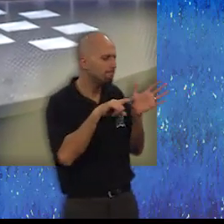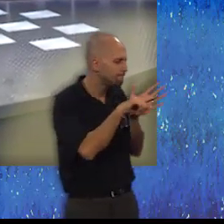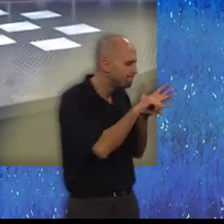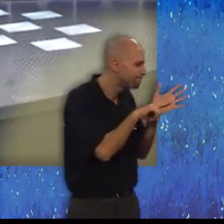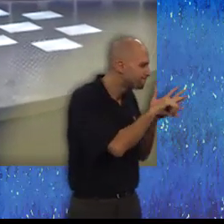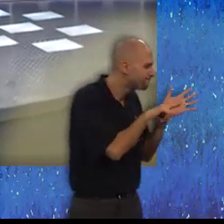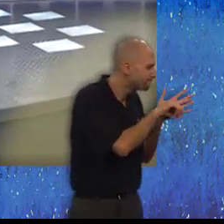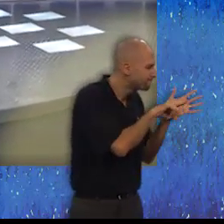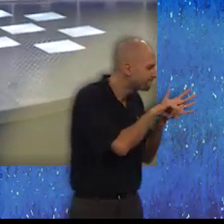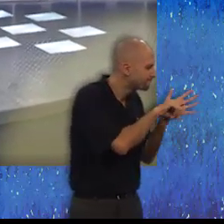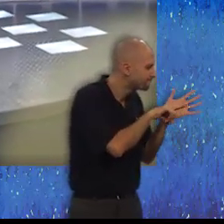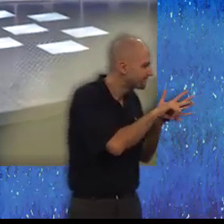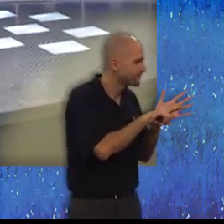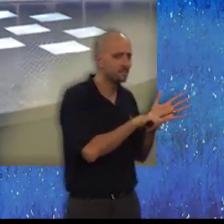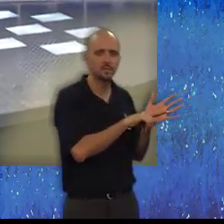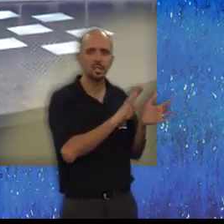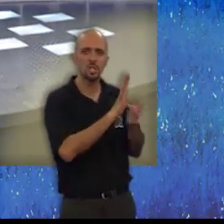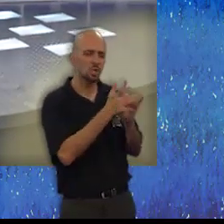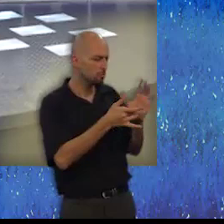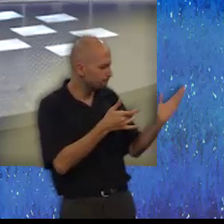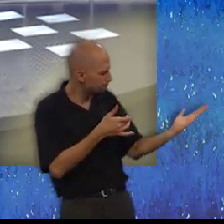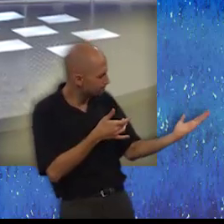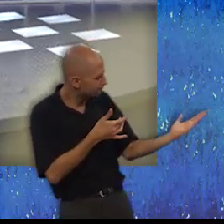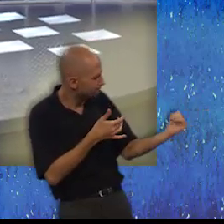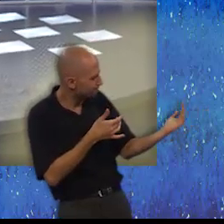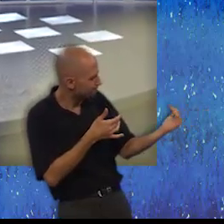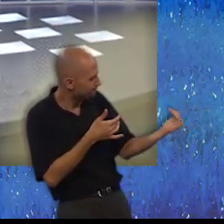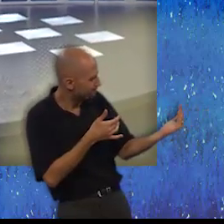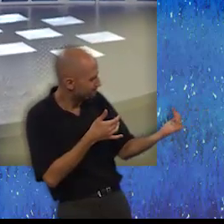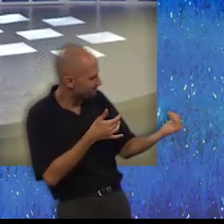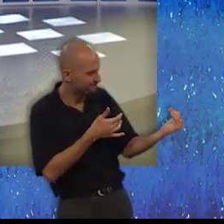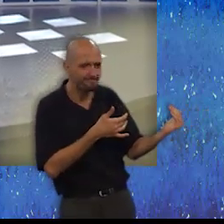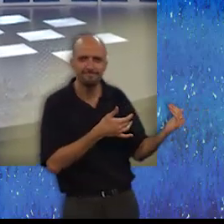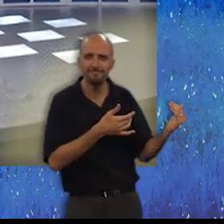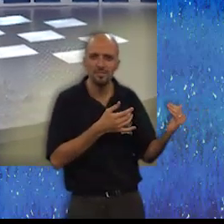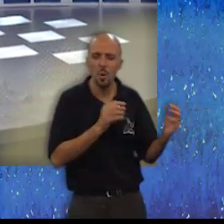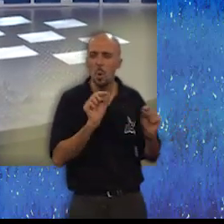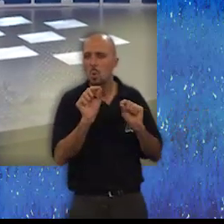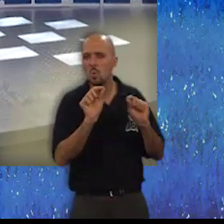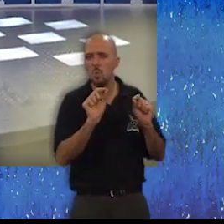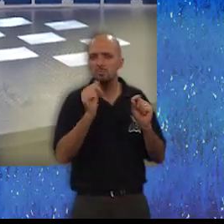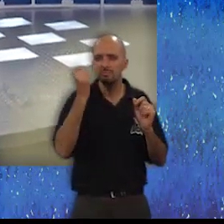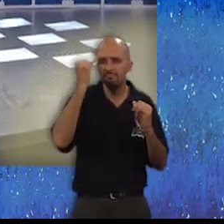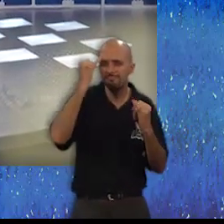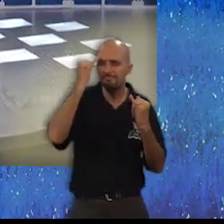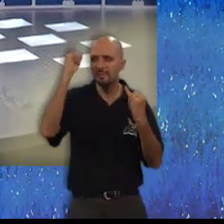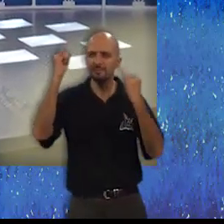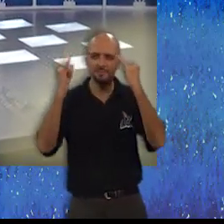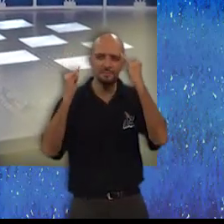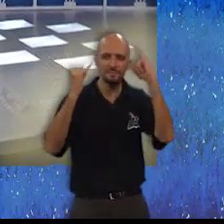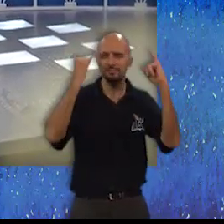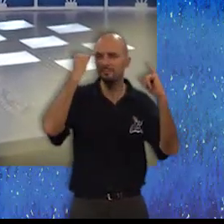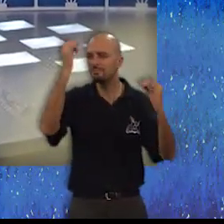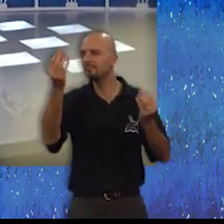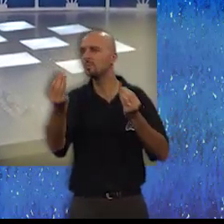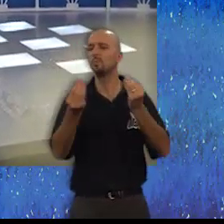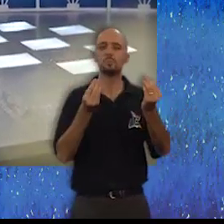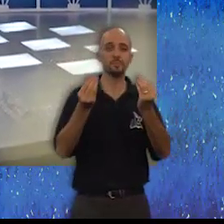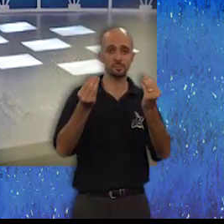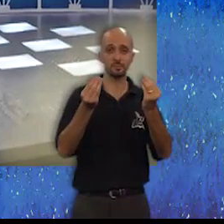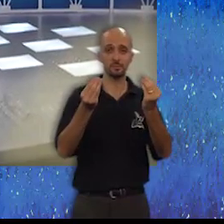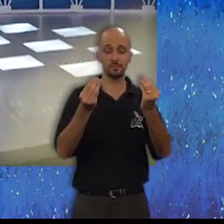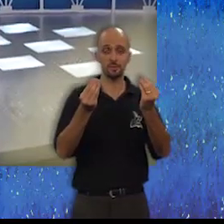Jesus. Ou seja, ele tentou chamar Jesus para o campo das ideias, do raciocínio, da